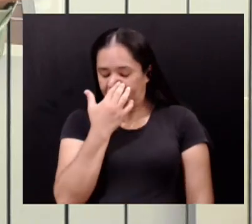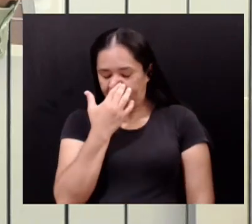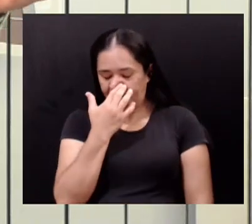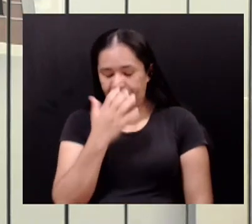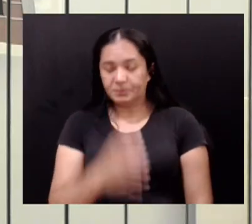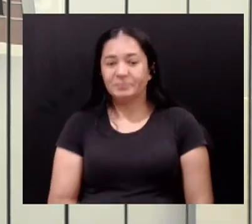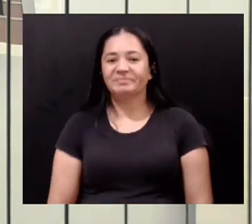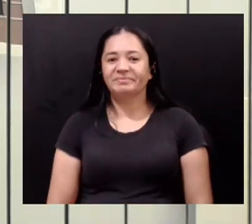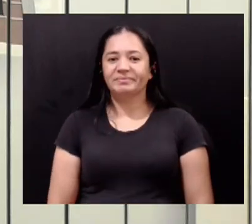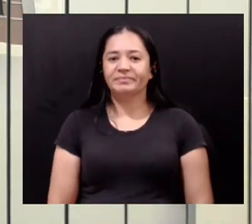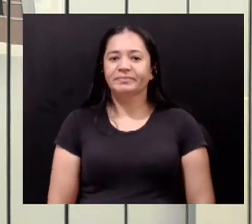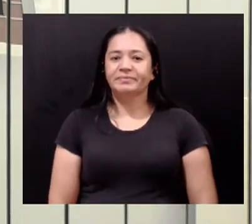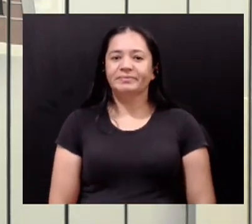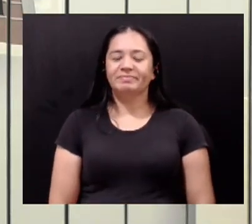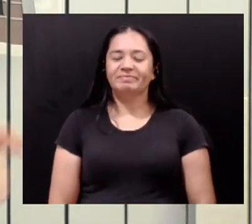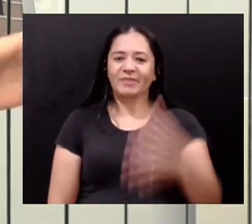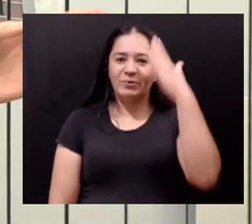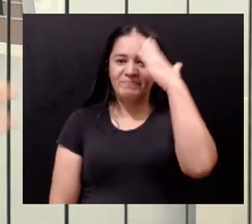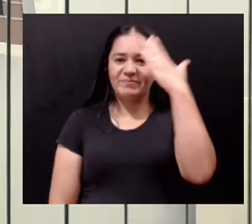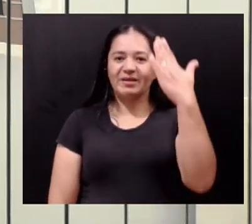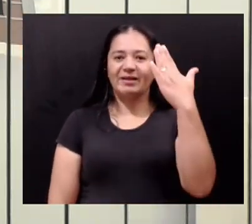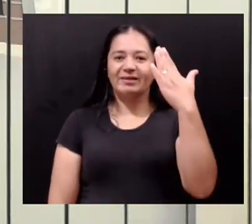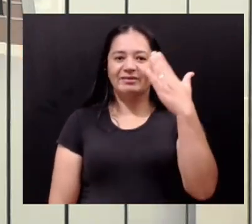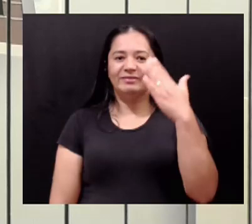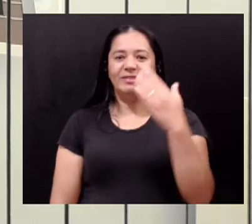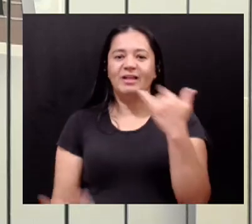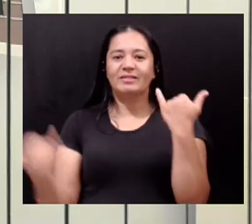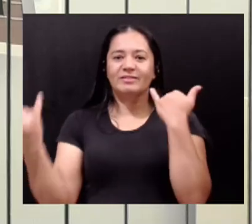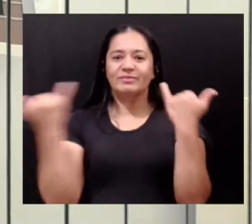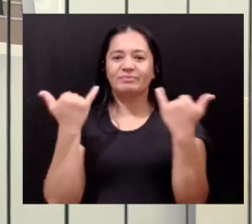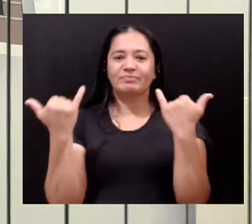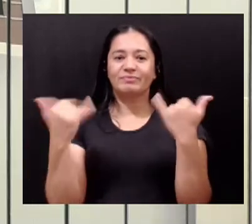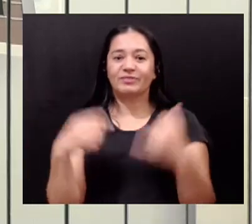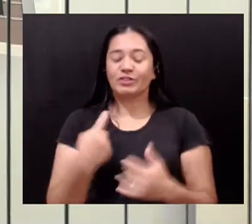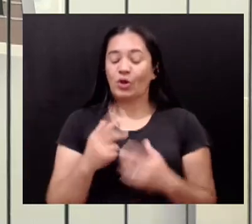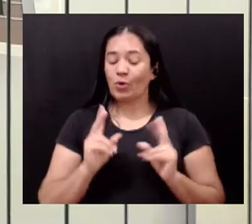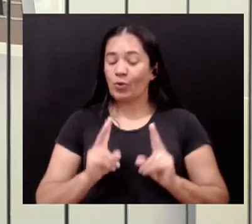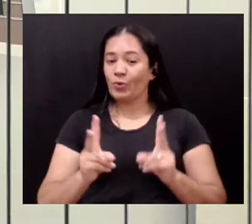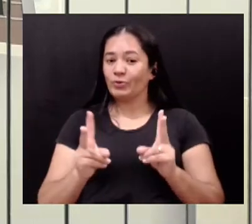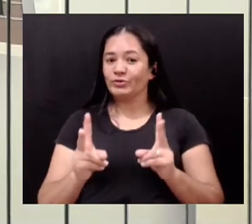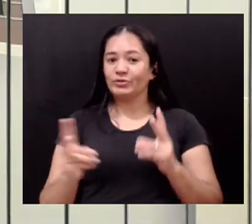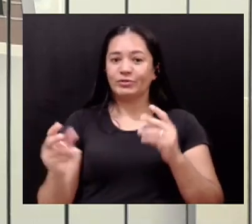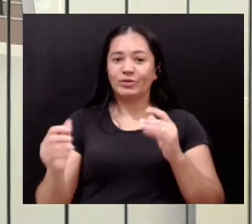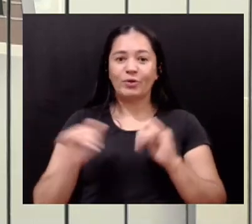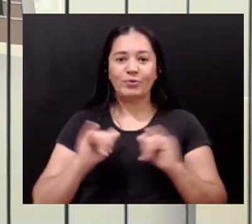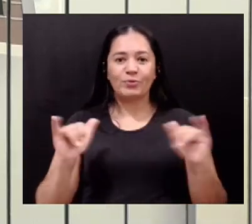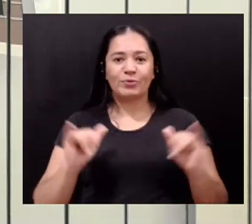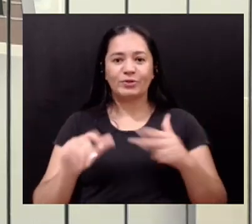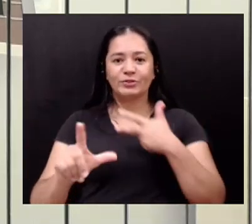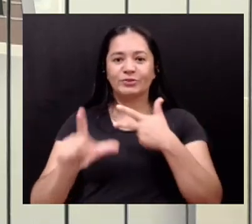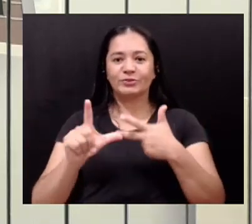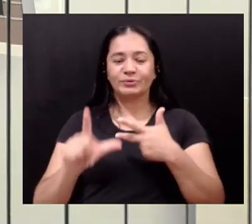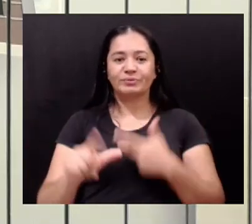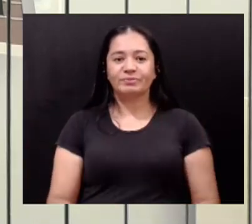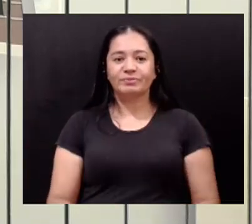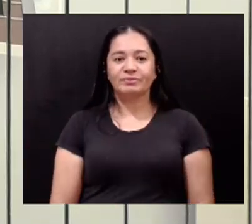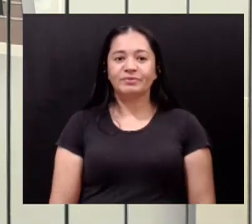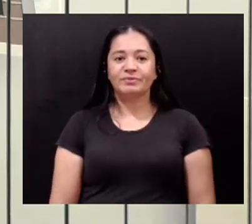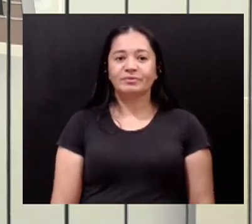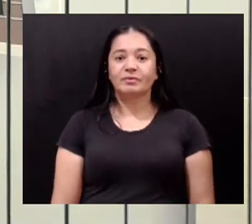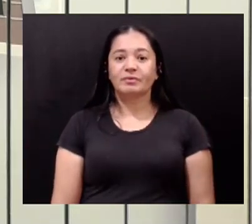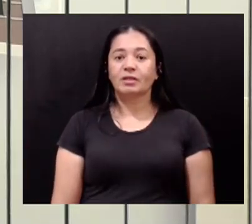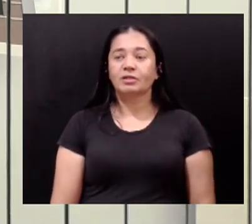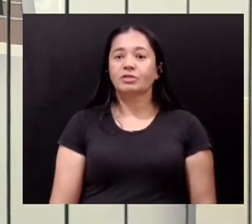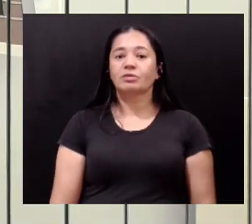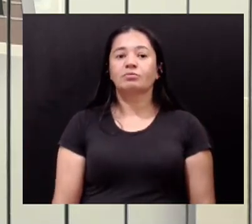Muito obrigado, André Aranha, pelas informações. A gente segue aqui com as notícias do Legislativo. Em um processo democrático e